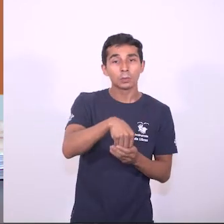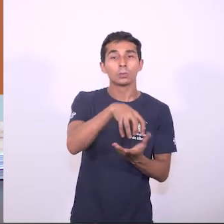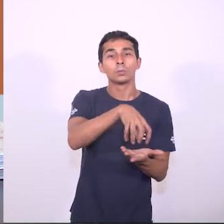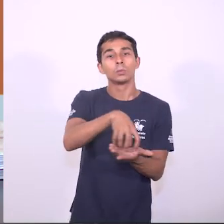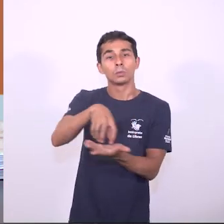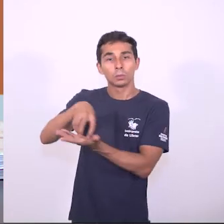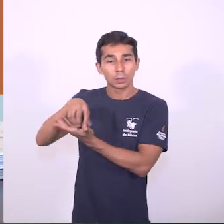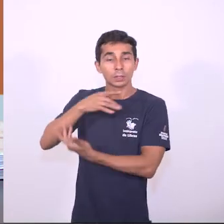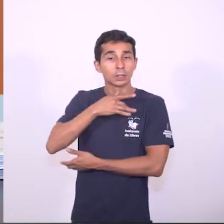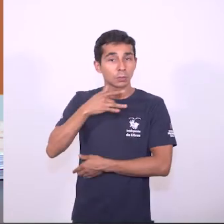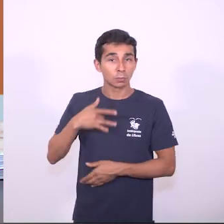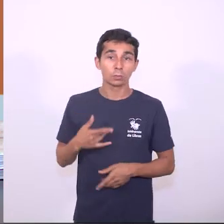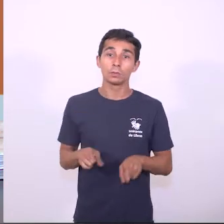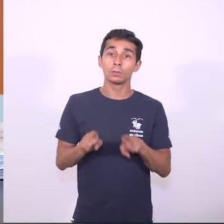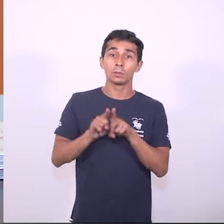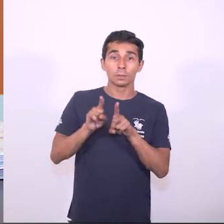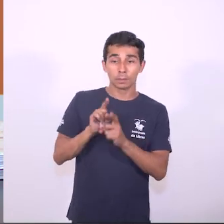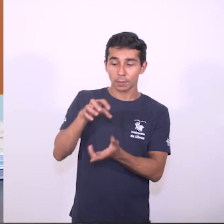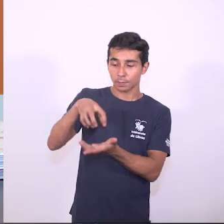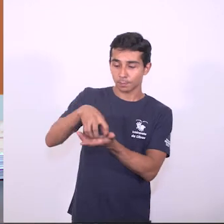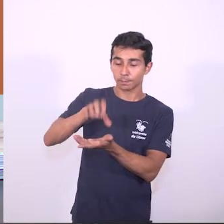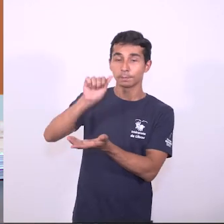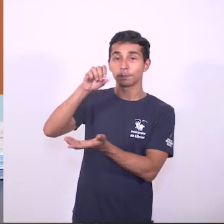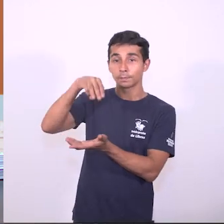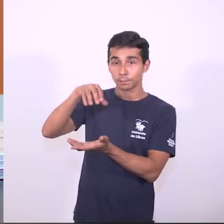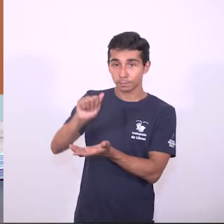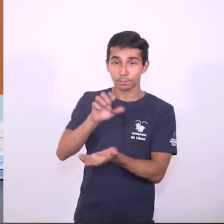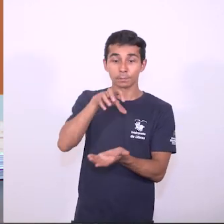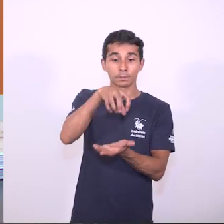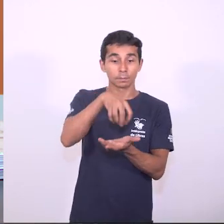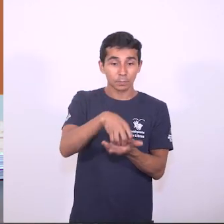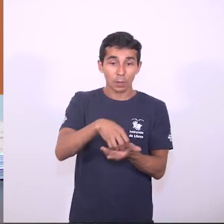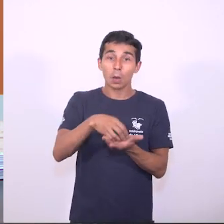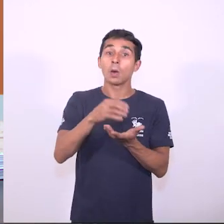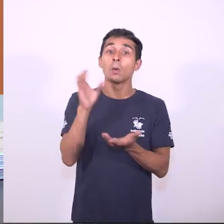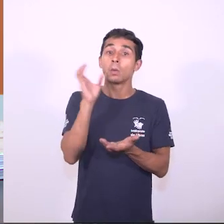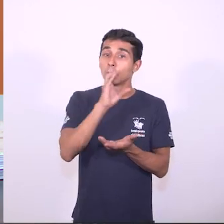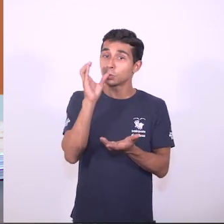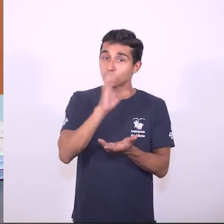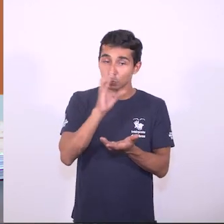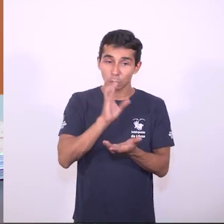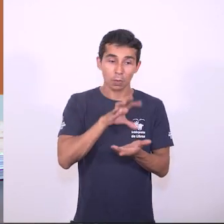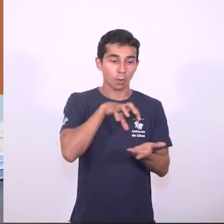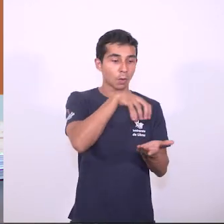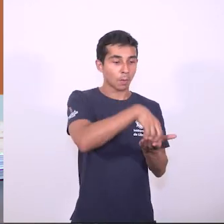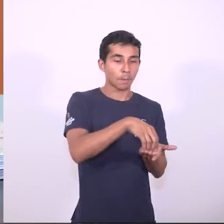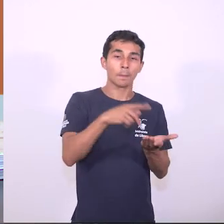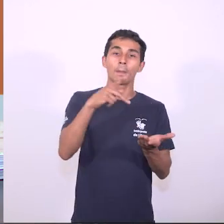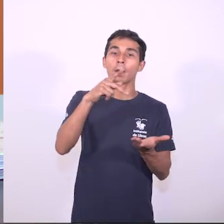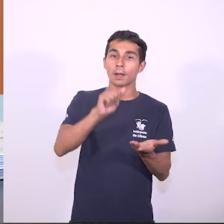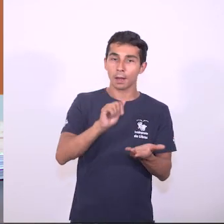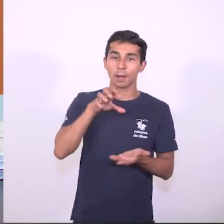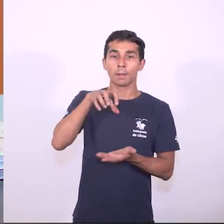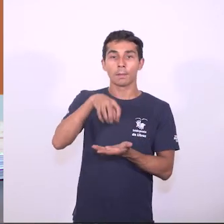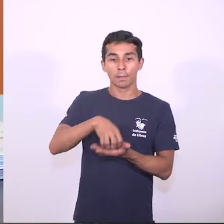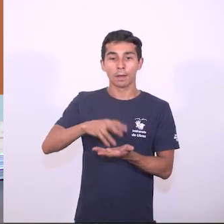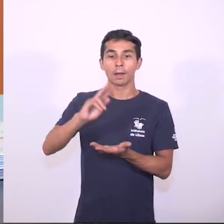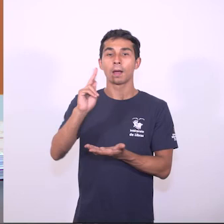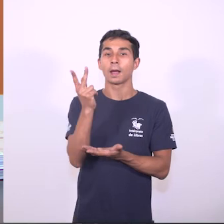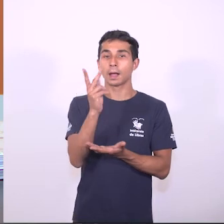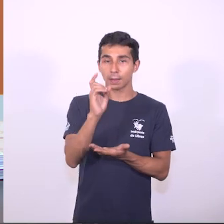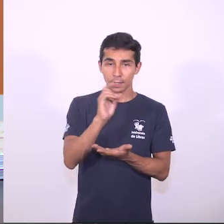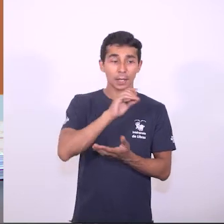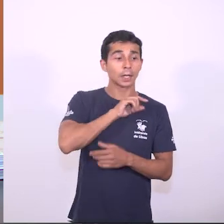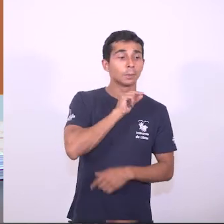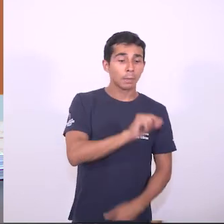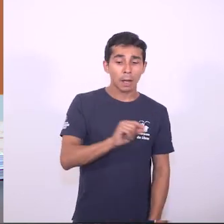inclusive nas AMAs, nos prontos-socorros, nos PAs, nos HDs, né? E toda unidade, onde for possível, a gente dar